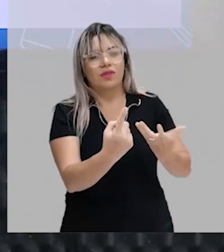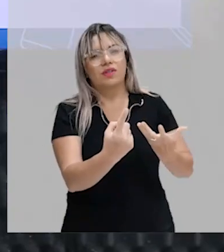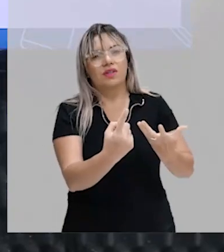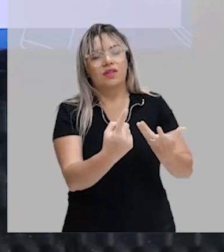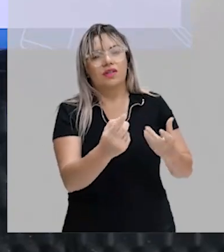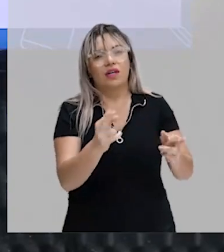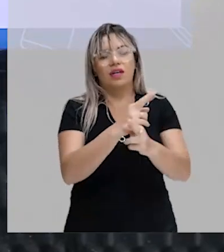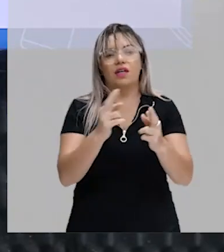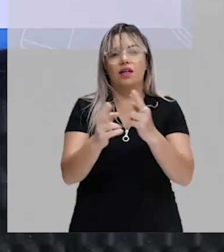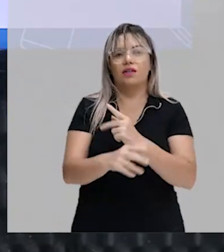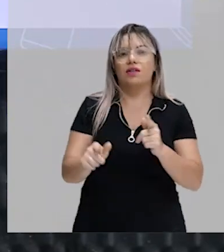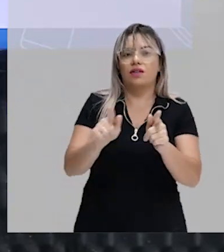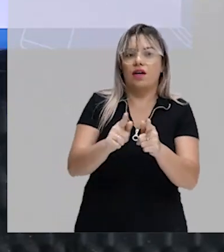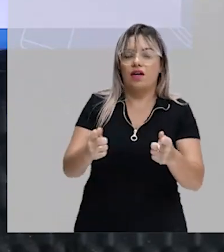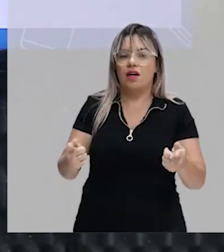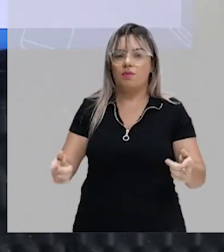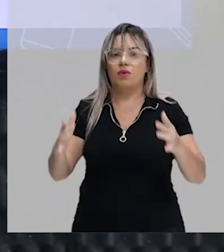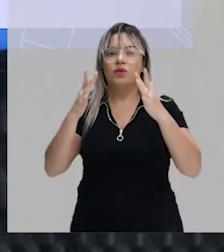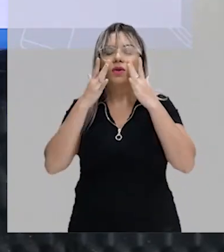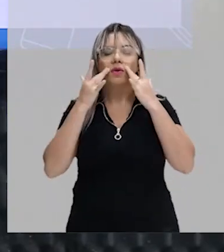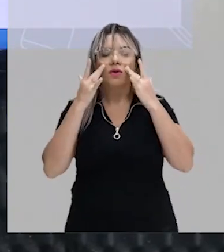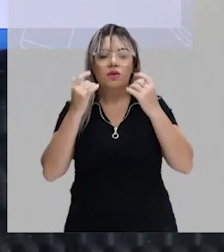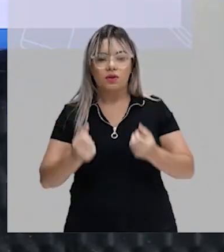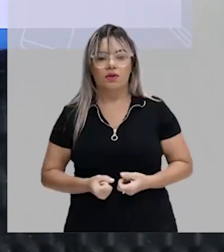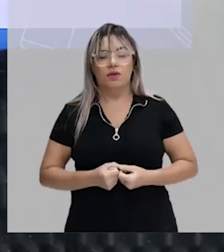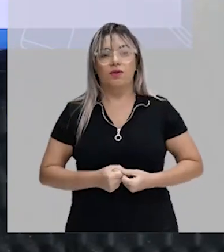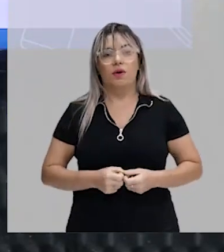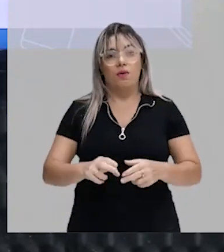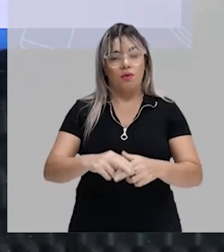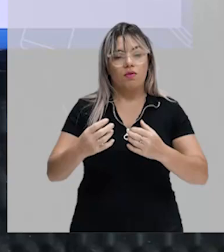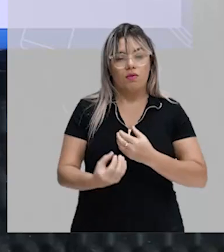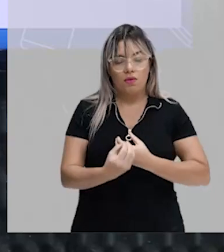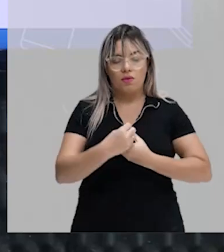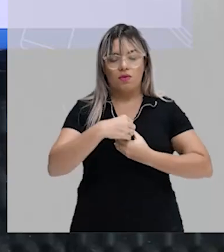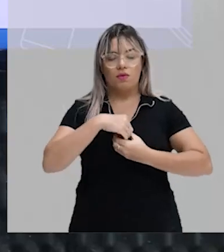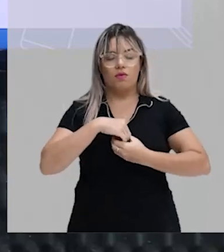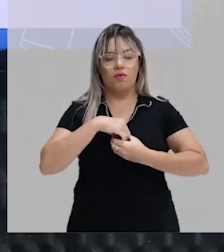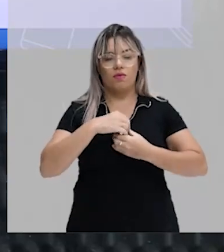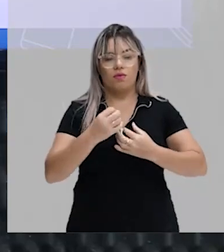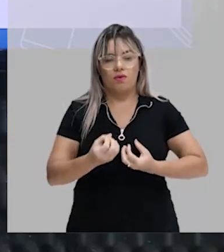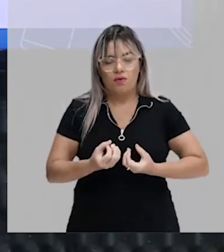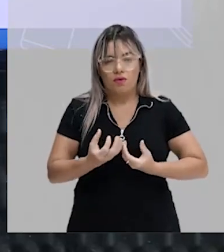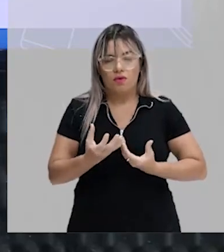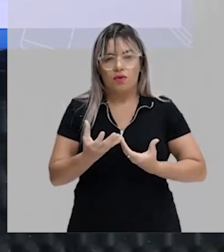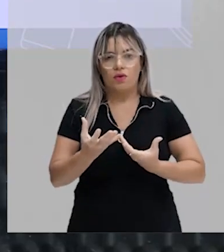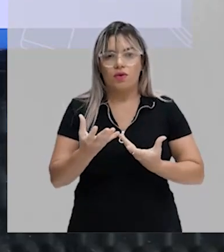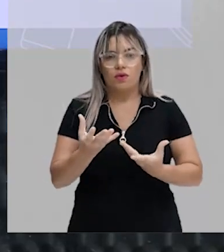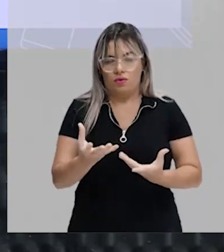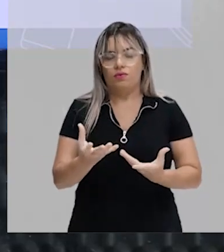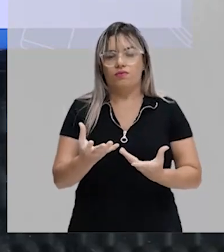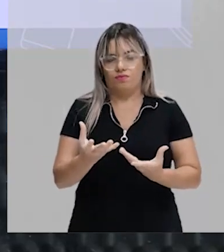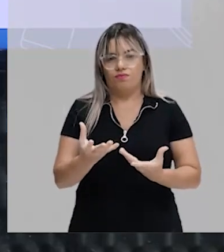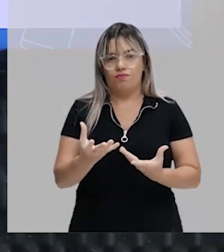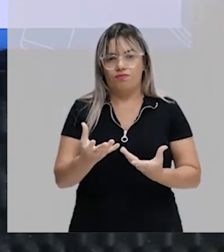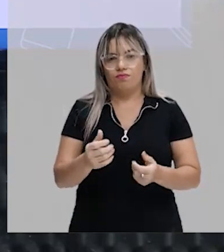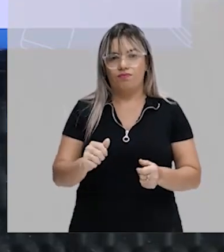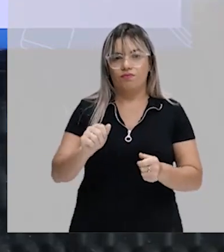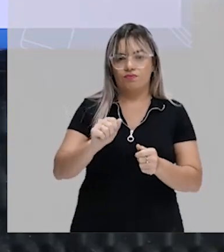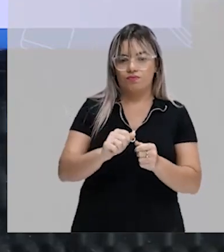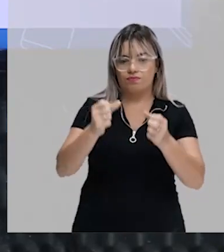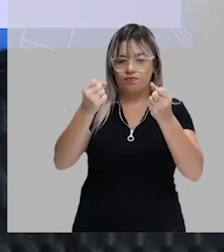Então, o parnasianismo, ele me faz recorrer a esse tipo de coisa. Só